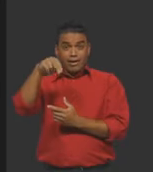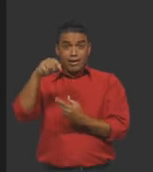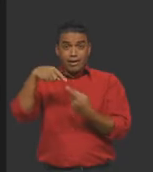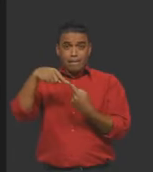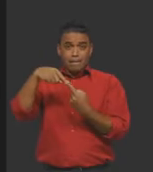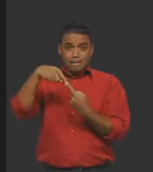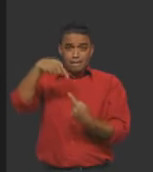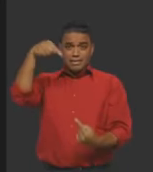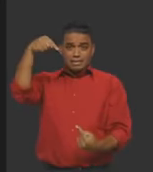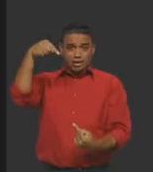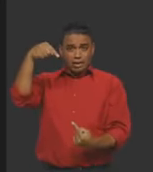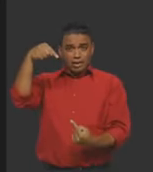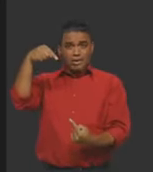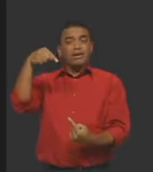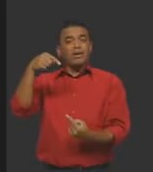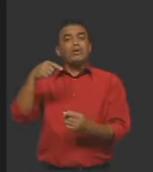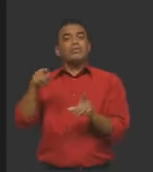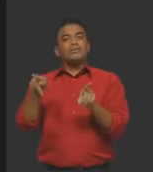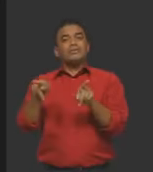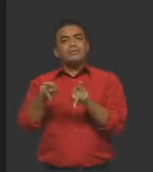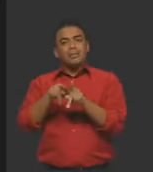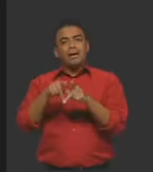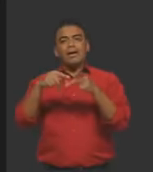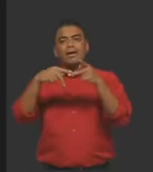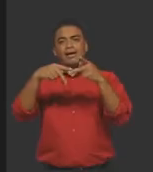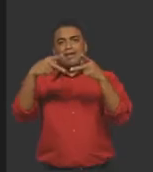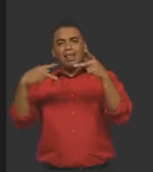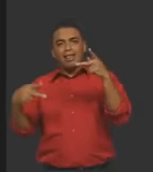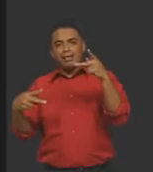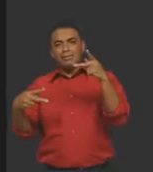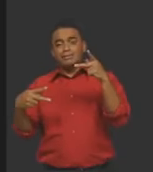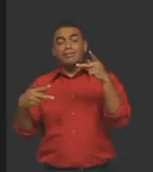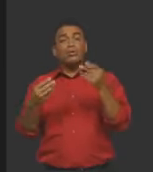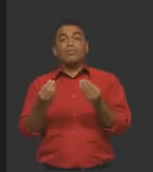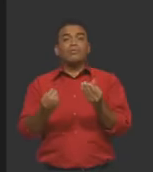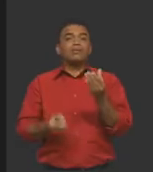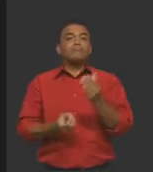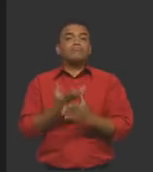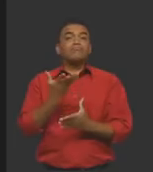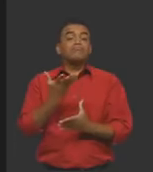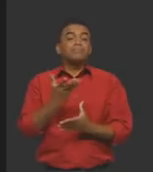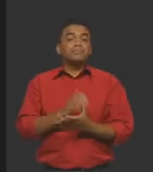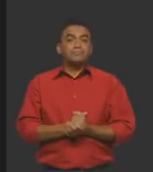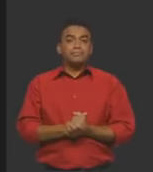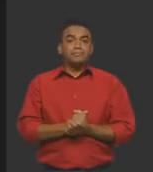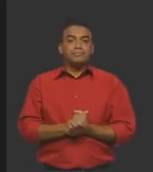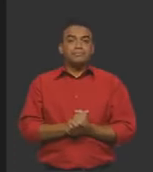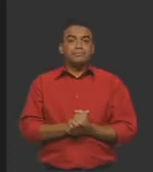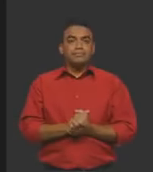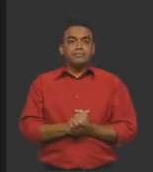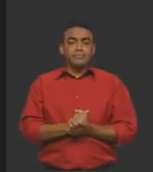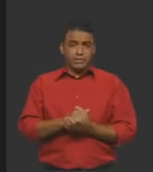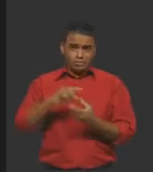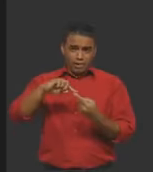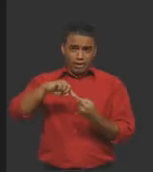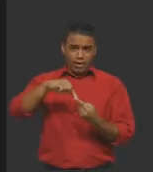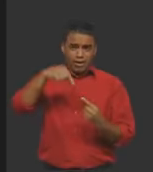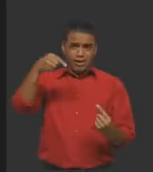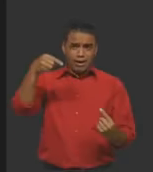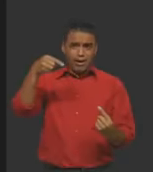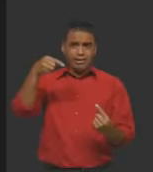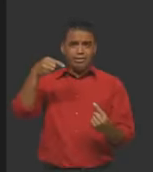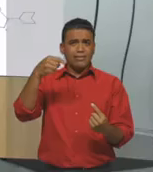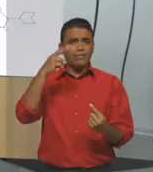aqui, e aqui é o meu polipeptídeo. Como que vai acontecer? Tenho aqui então, ó, um RNA transportador. Olha as